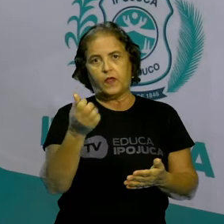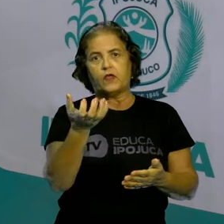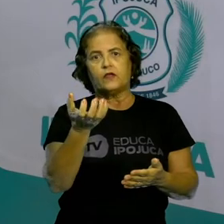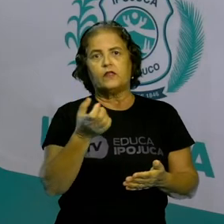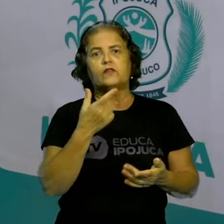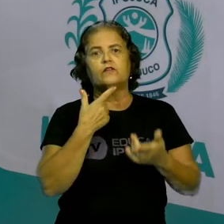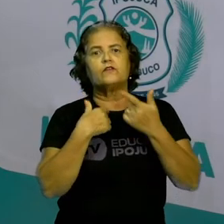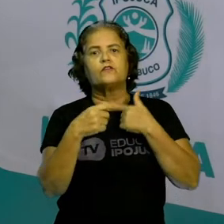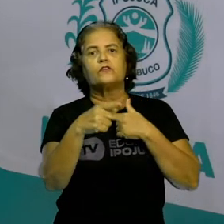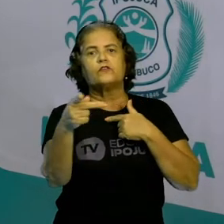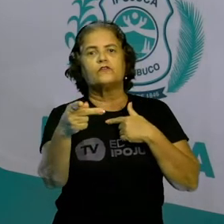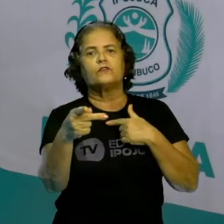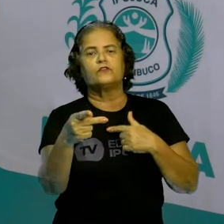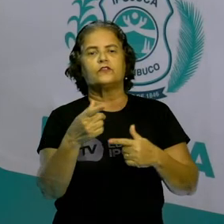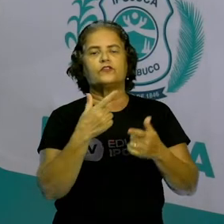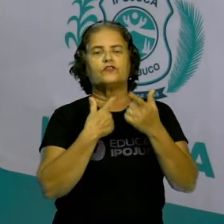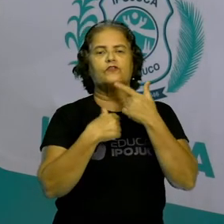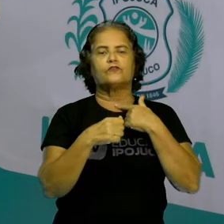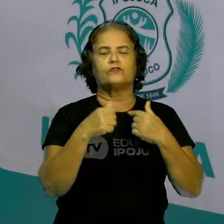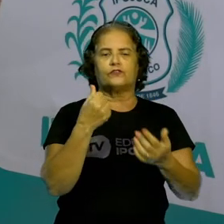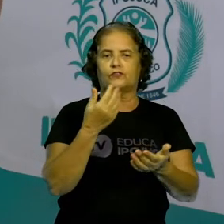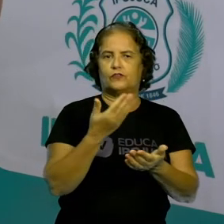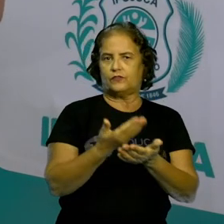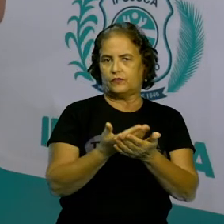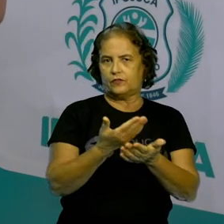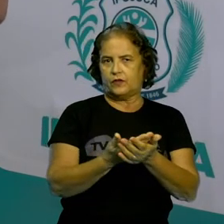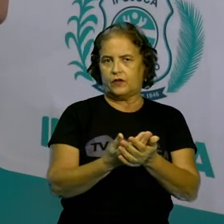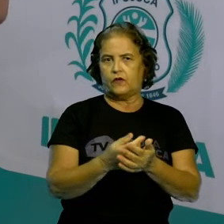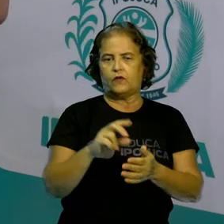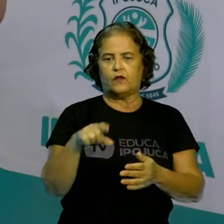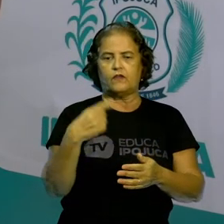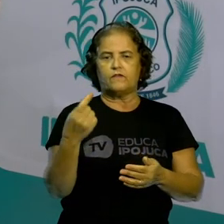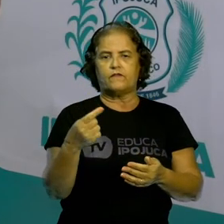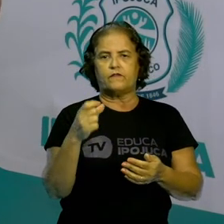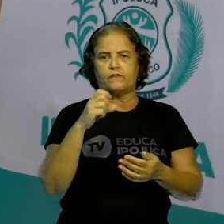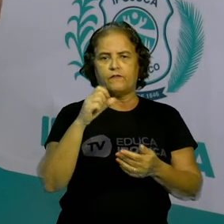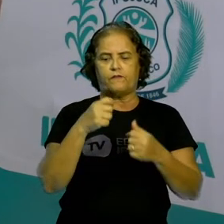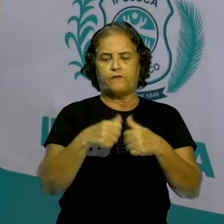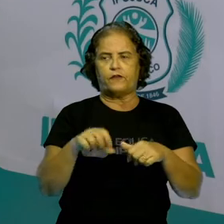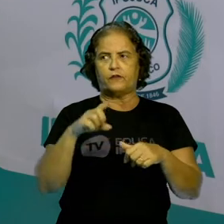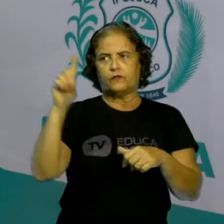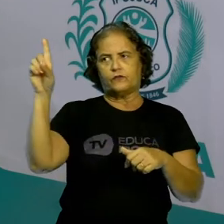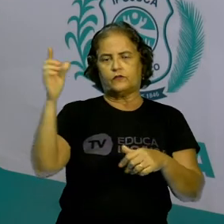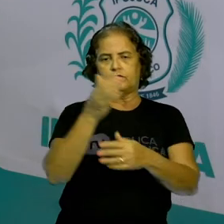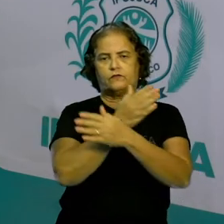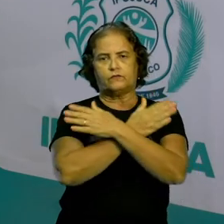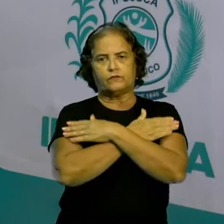Nos vemos por aqui durante a próxima aula. Fiquem com Deus e um abraço.